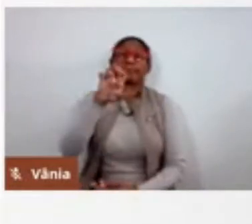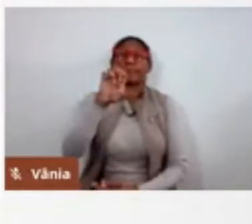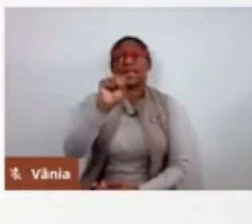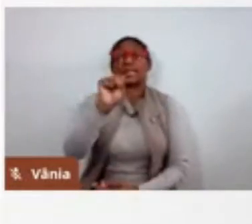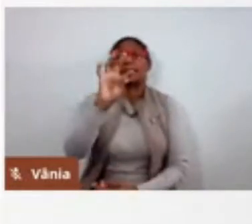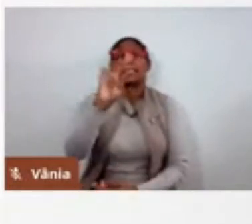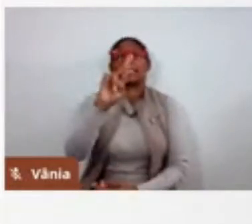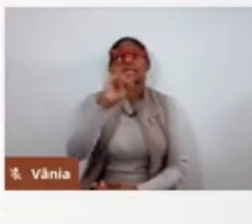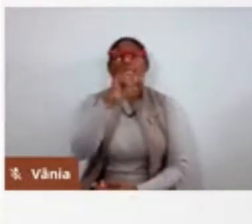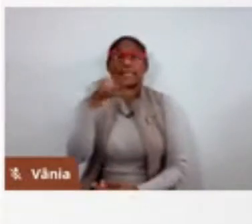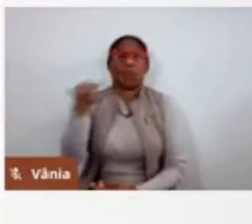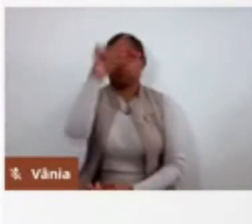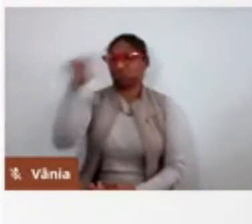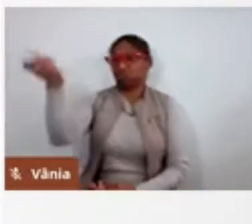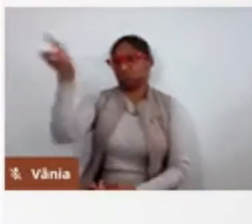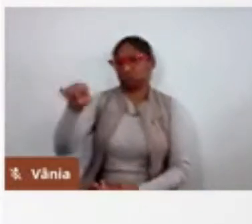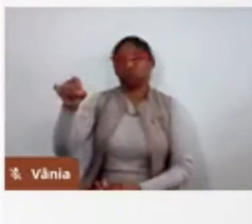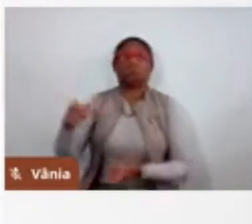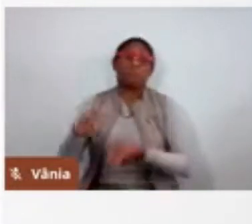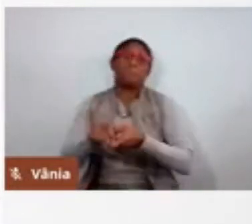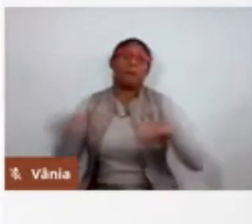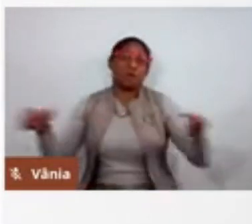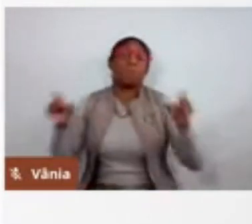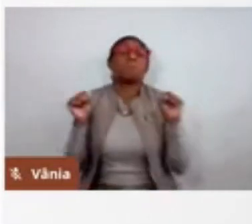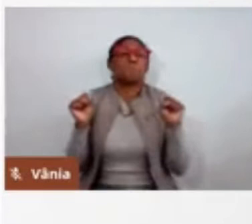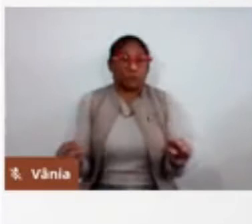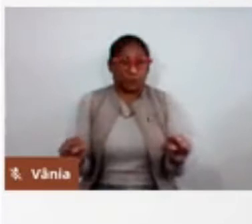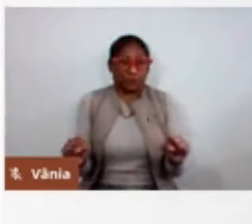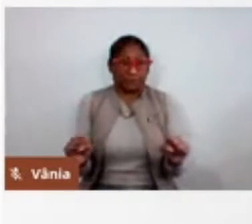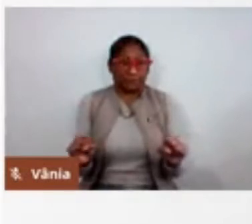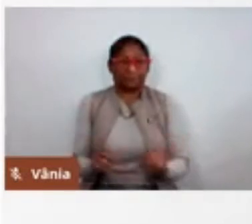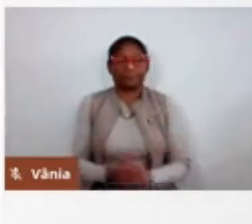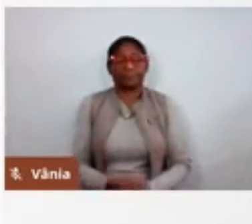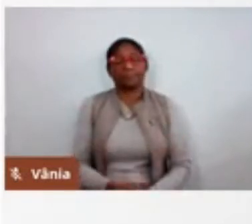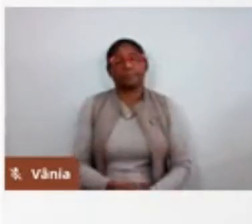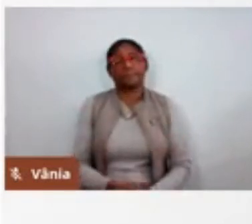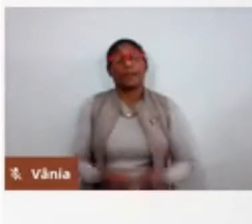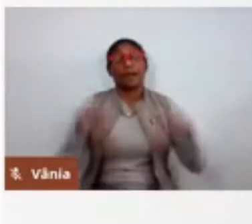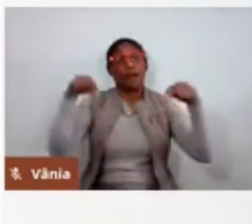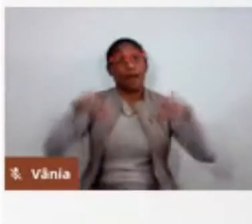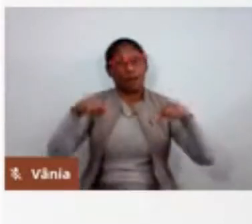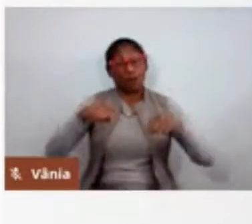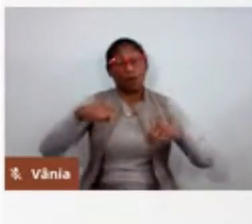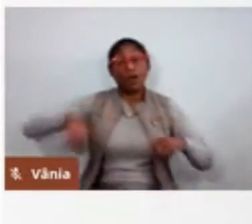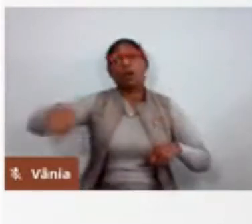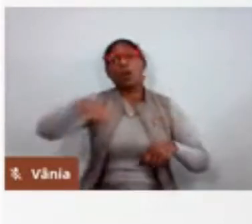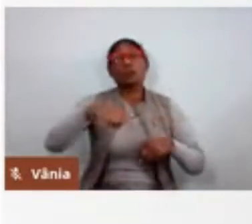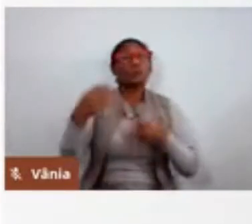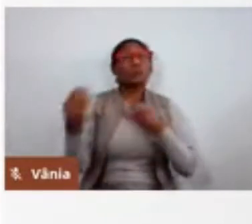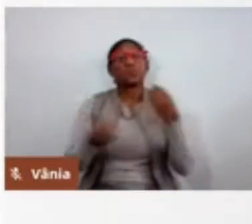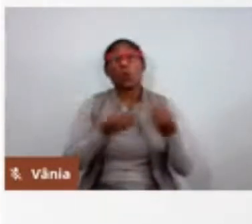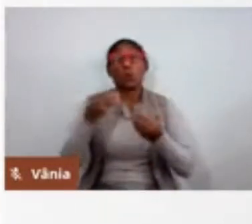eu quero tratar com vocês justamente sobre a nossa situação em relação